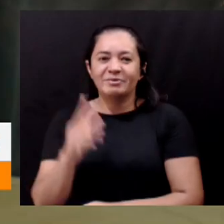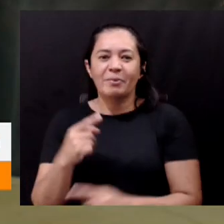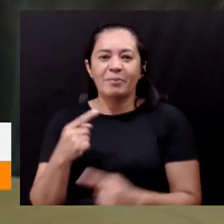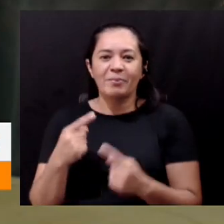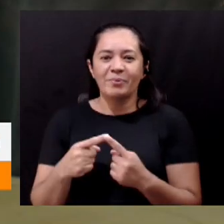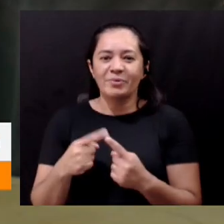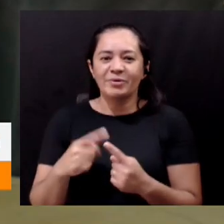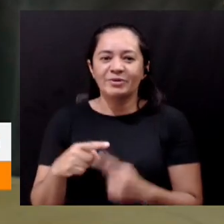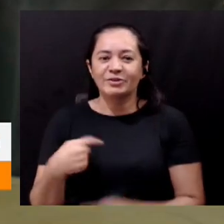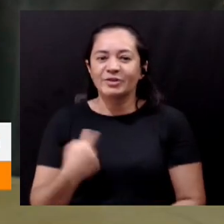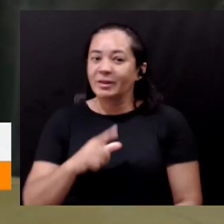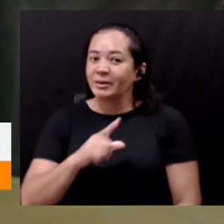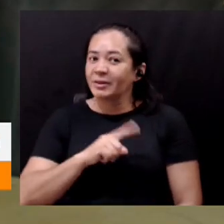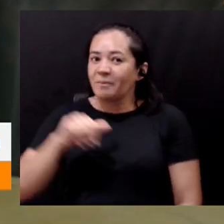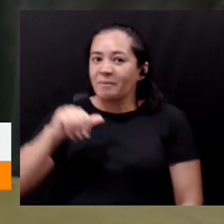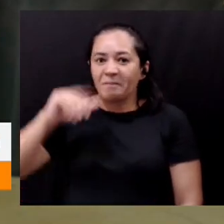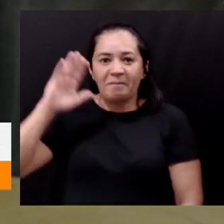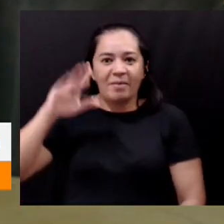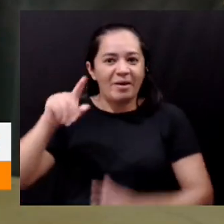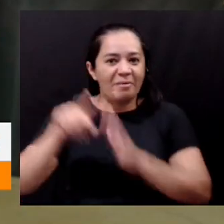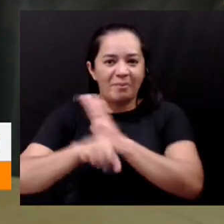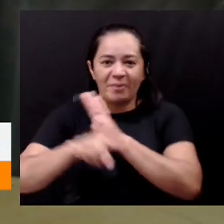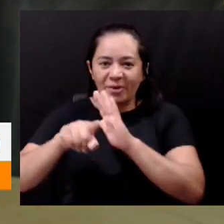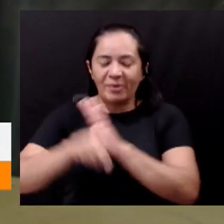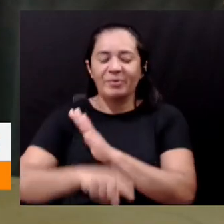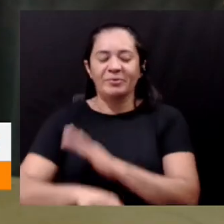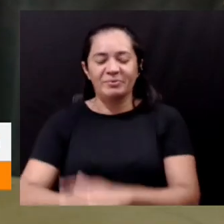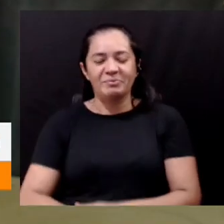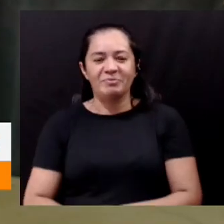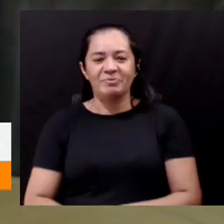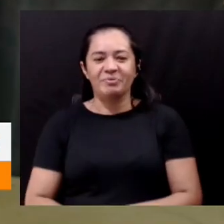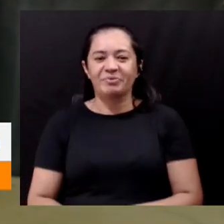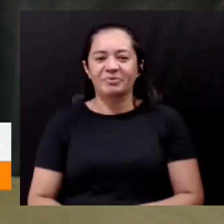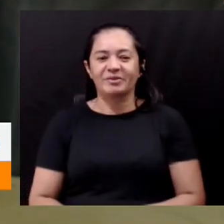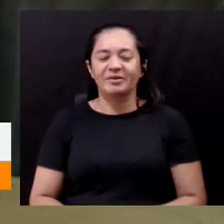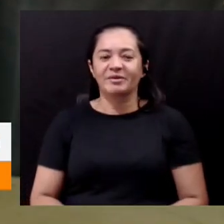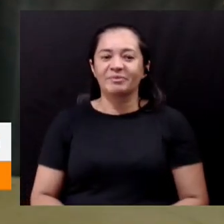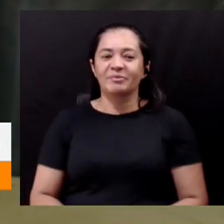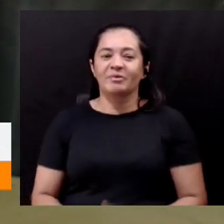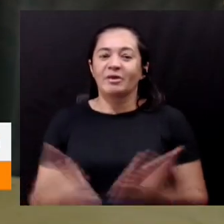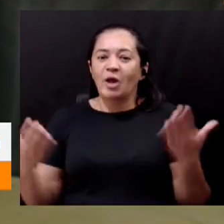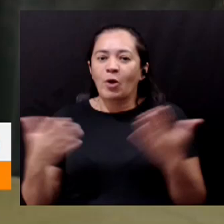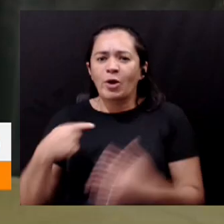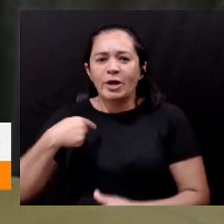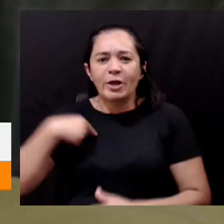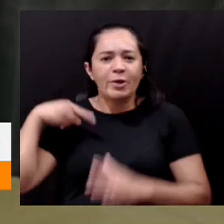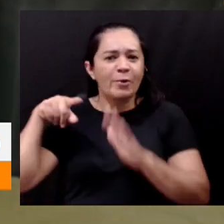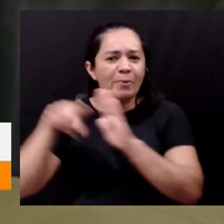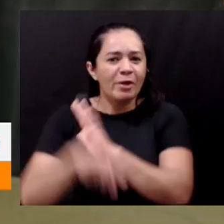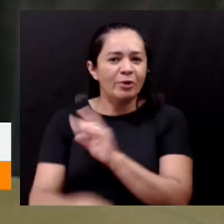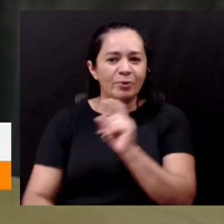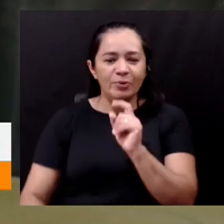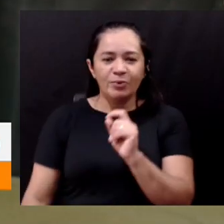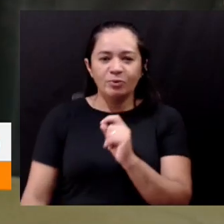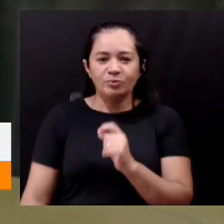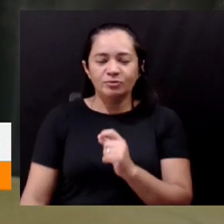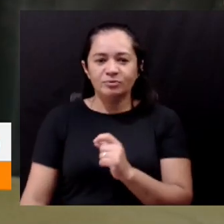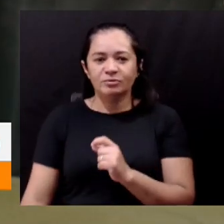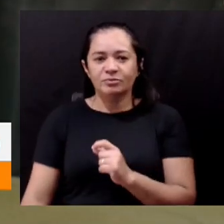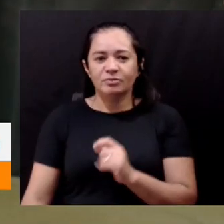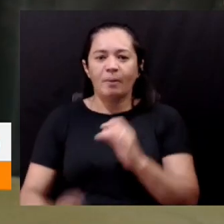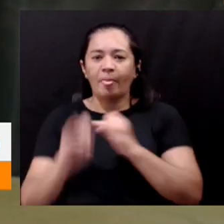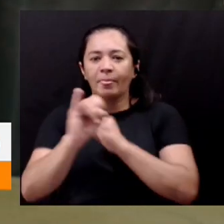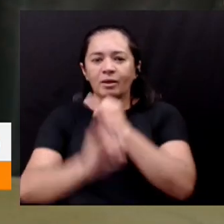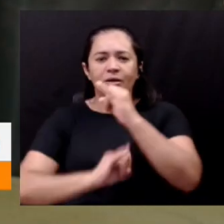pessoal participando, os telespectadores estão com a gente vai respondendo você. Agora eu quero perguntar, Juliana, a internet, né,